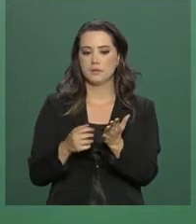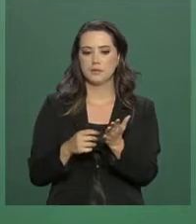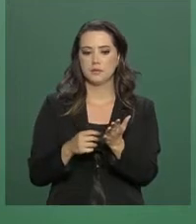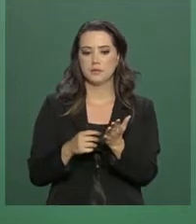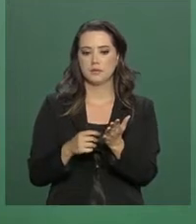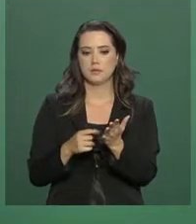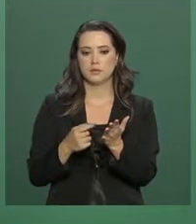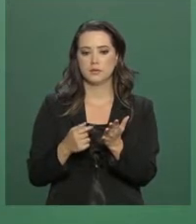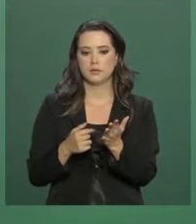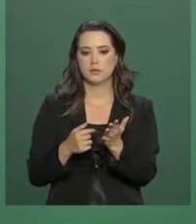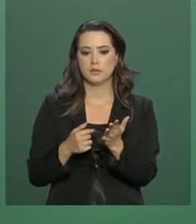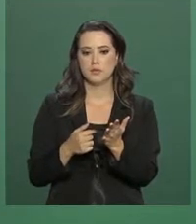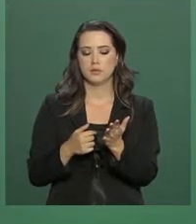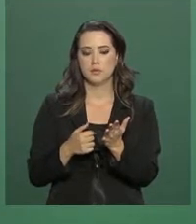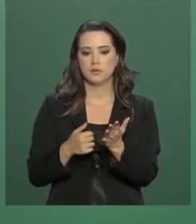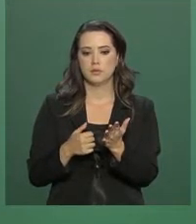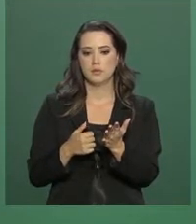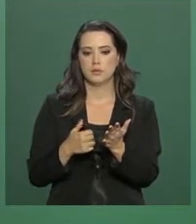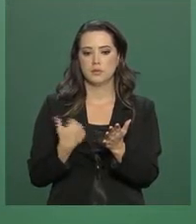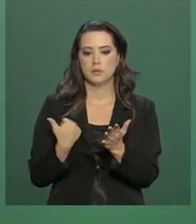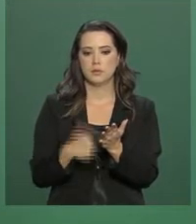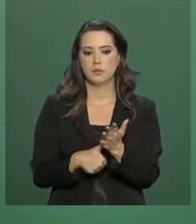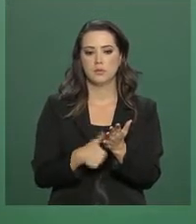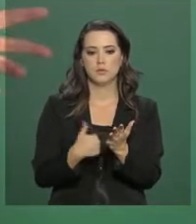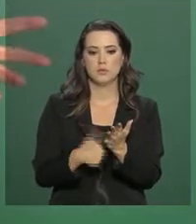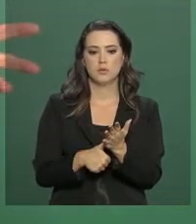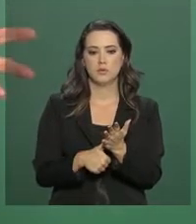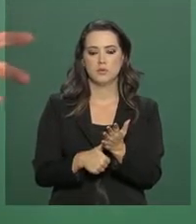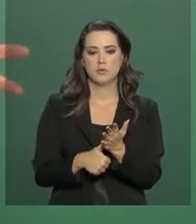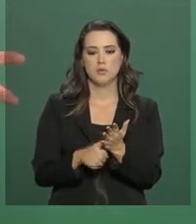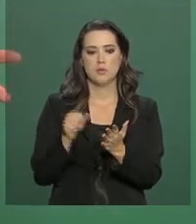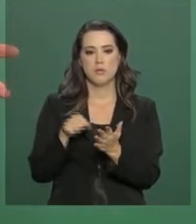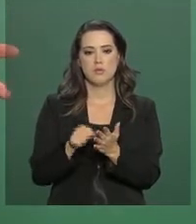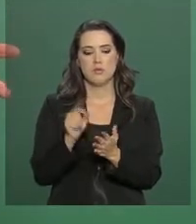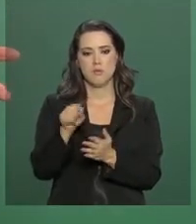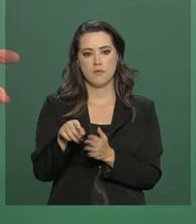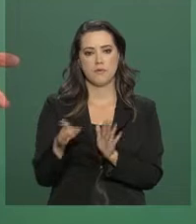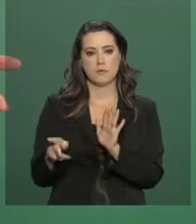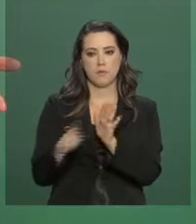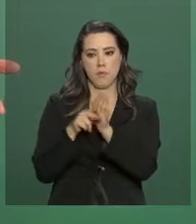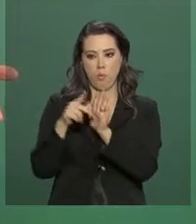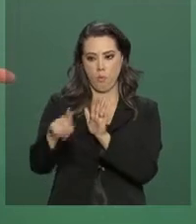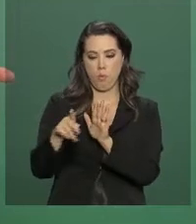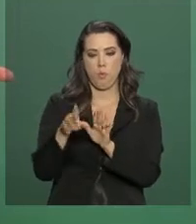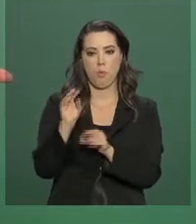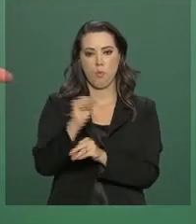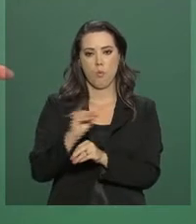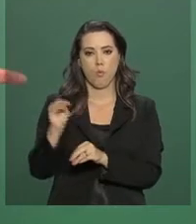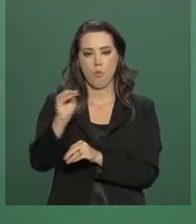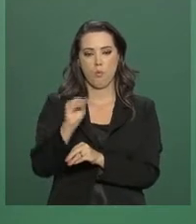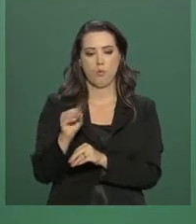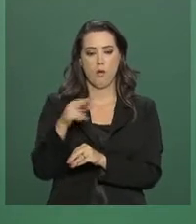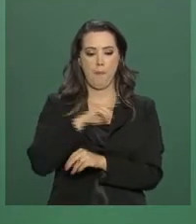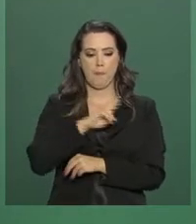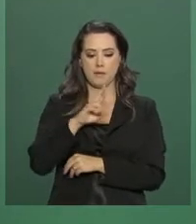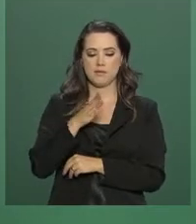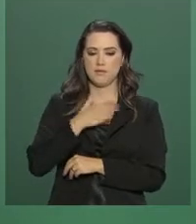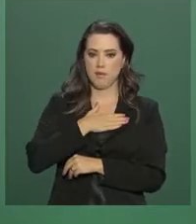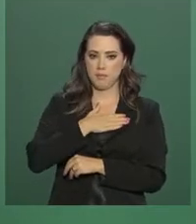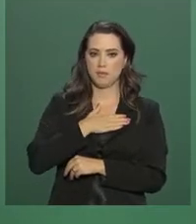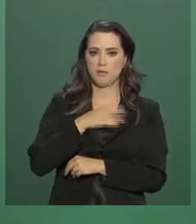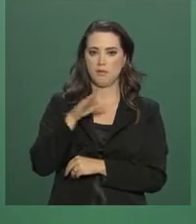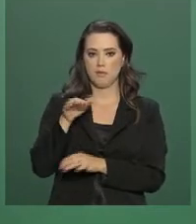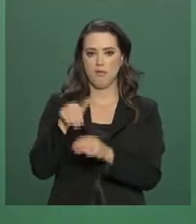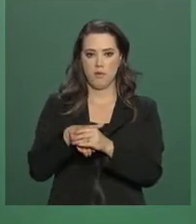digital lá pra cá não é uma procuração para você cuidar do estado portanto é preciso que quem vai fazer isso